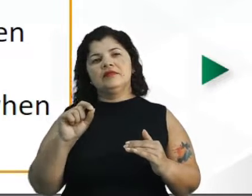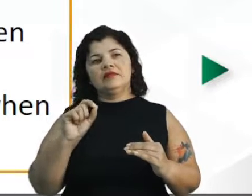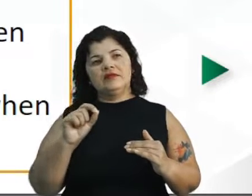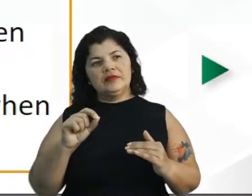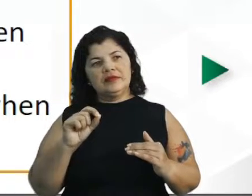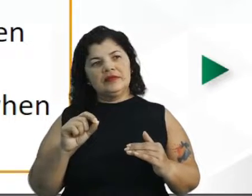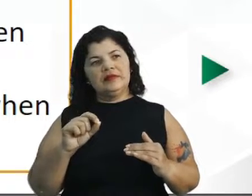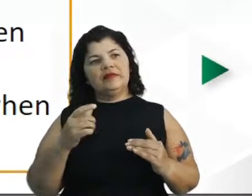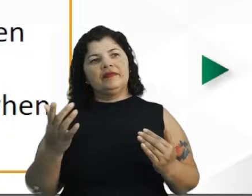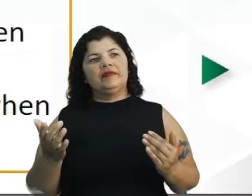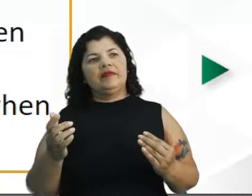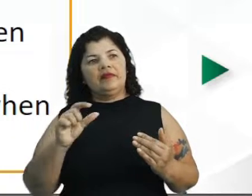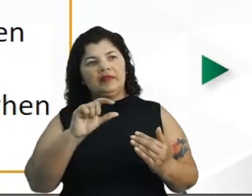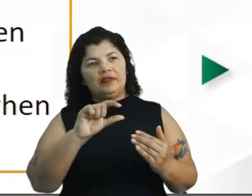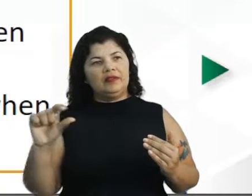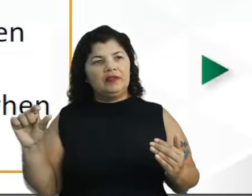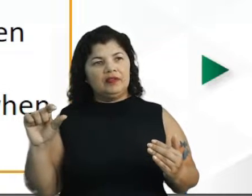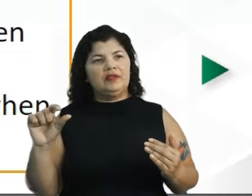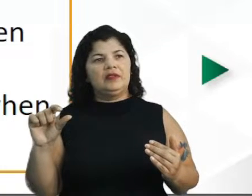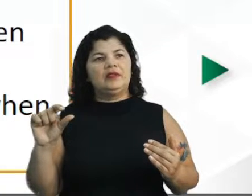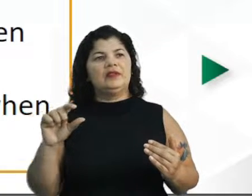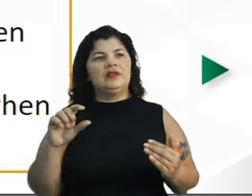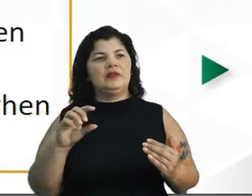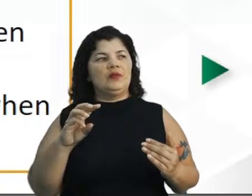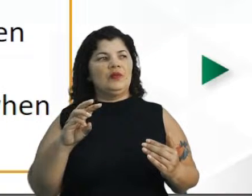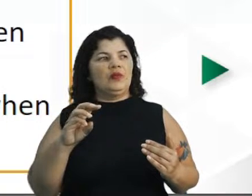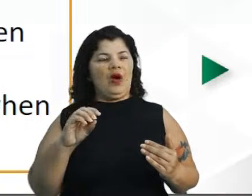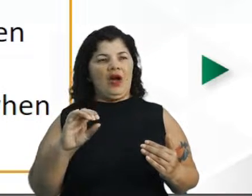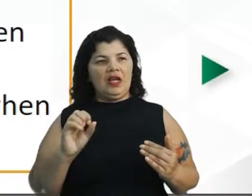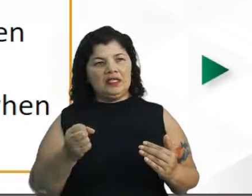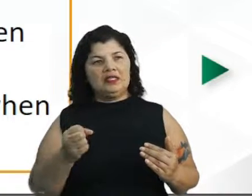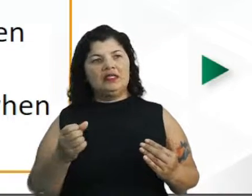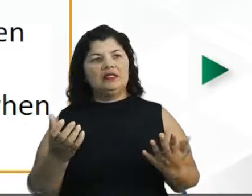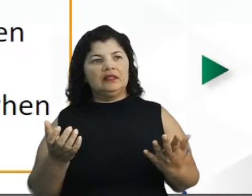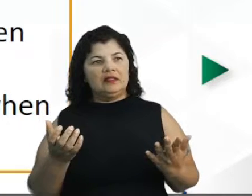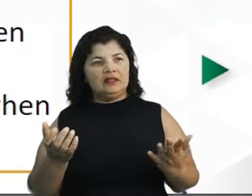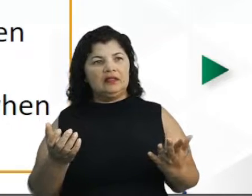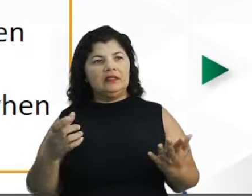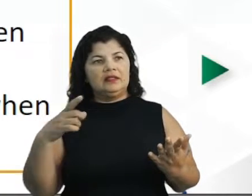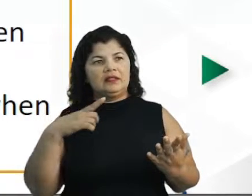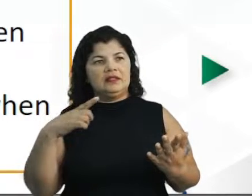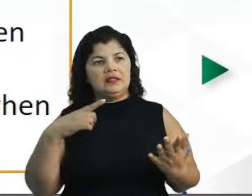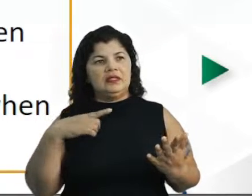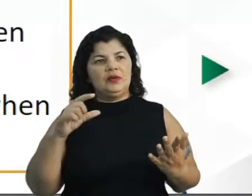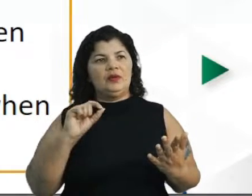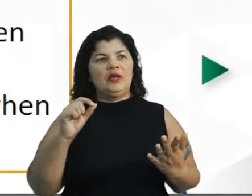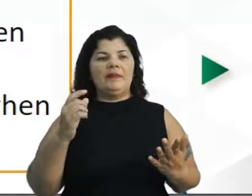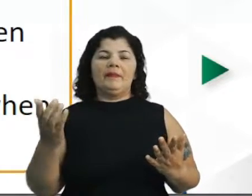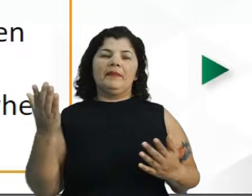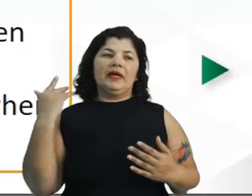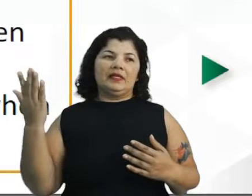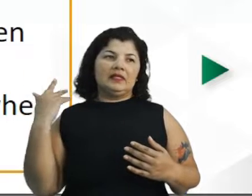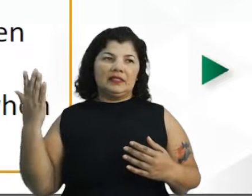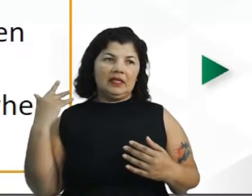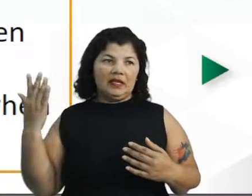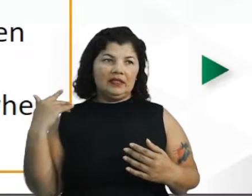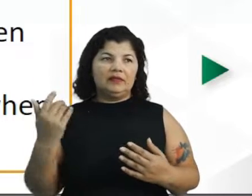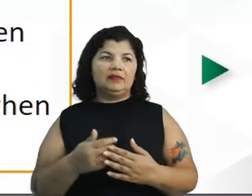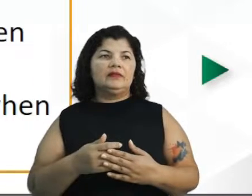was. Was é a nossa, was where é a nossa representação de passado, né? Então a